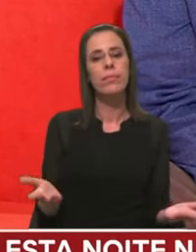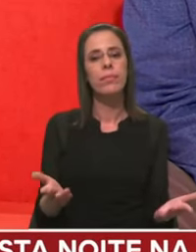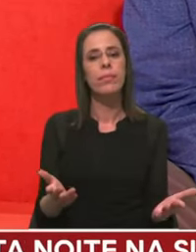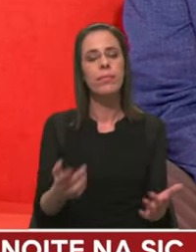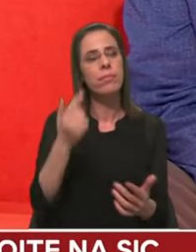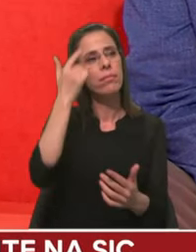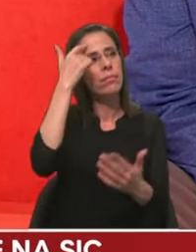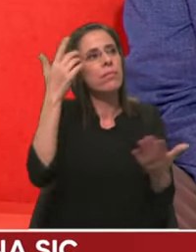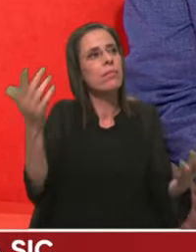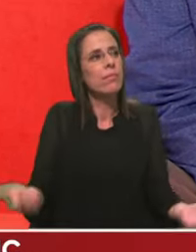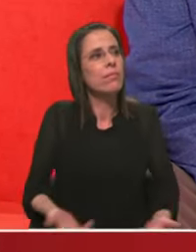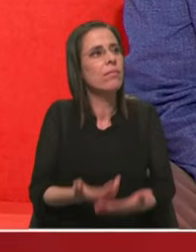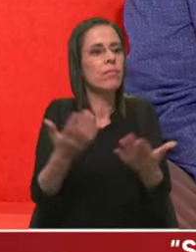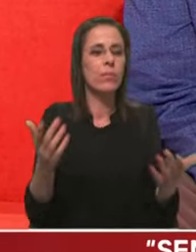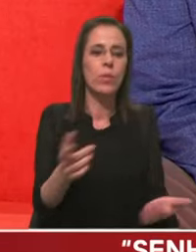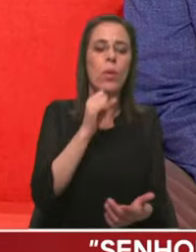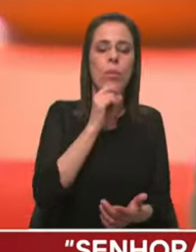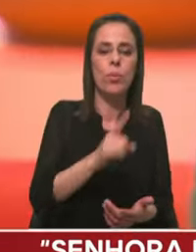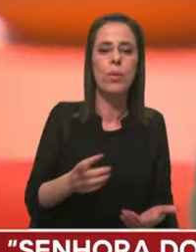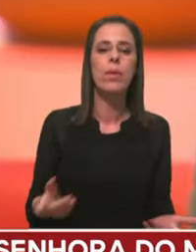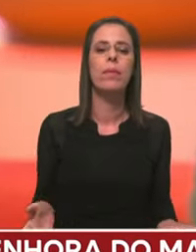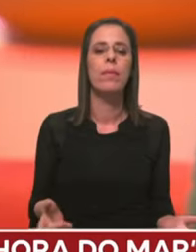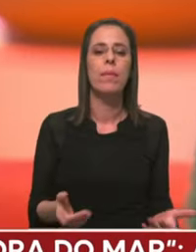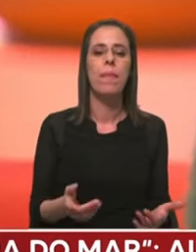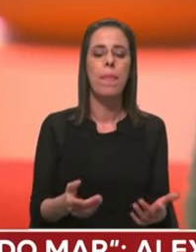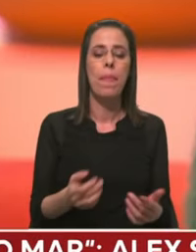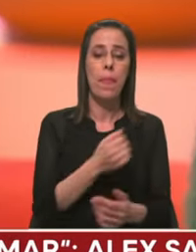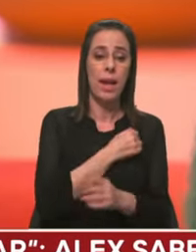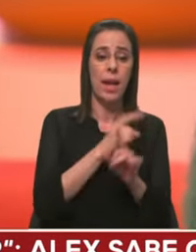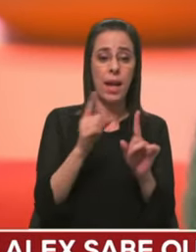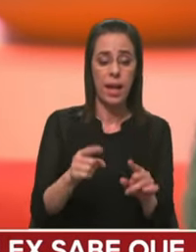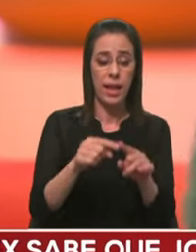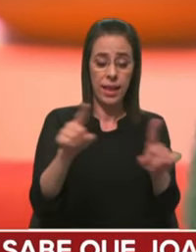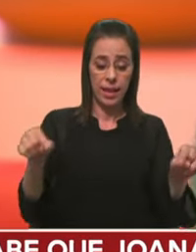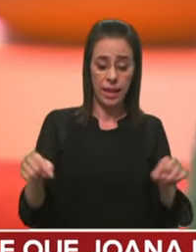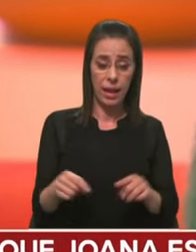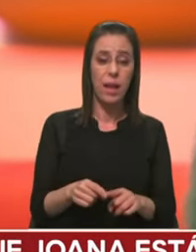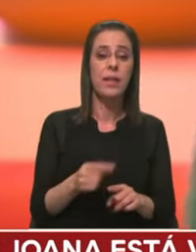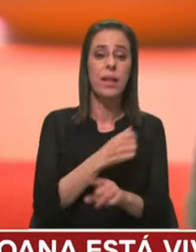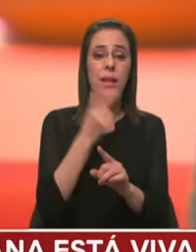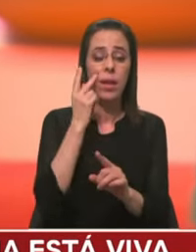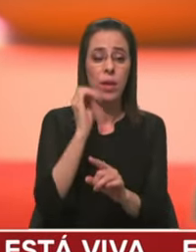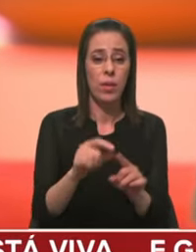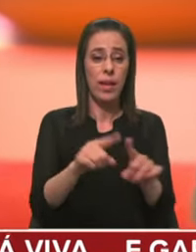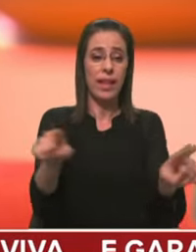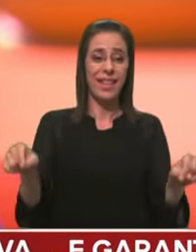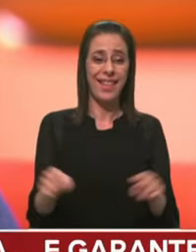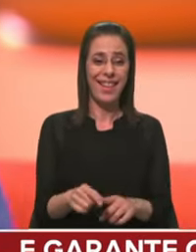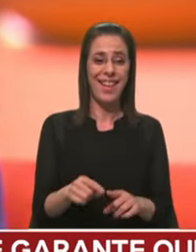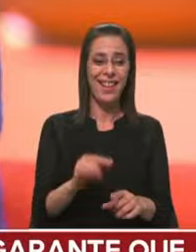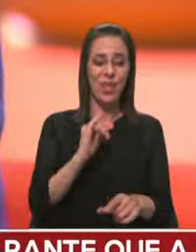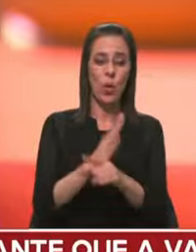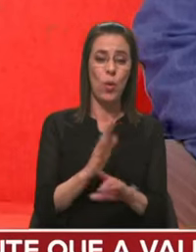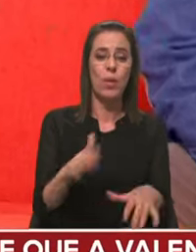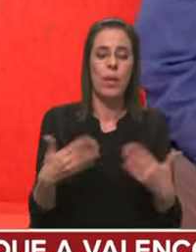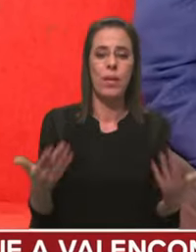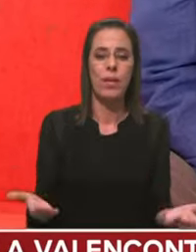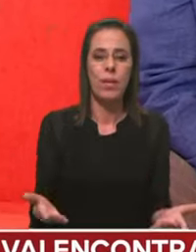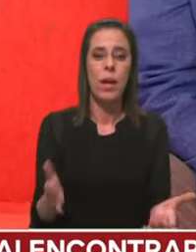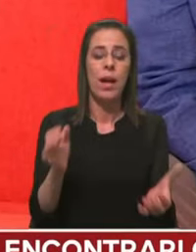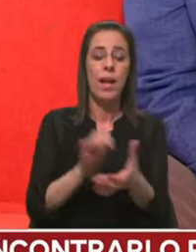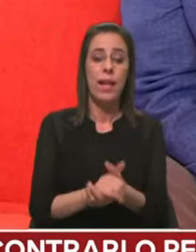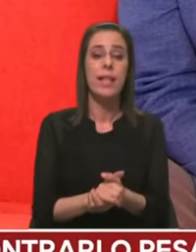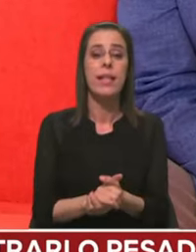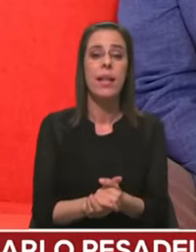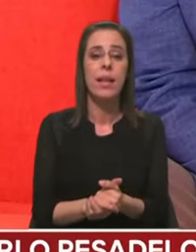quando acharam que podiam fazer no terraço lá de casa os terraços têm uma importância na tua vida já vi outra coisa qualquer e